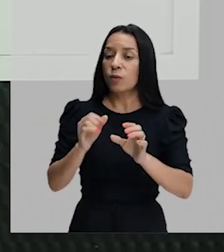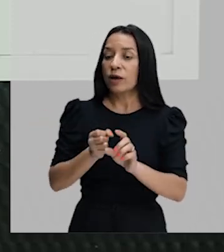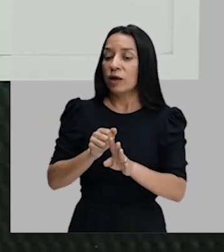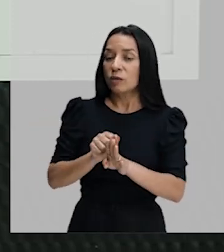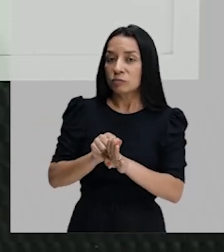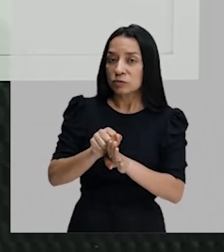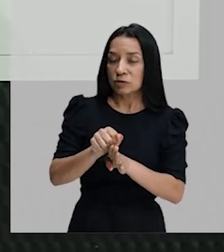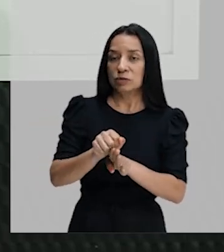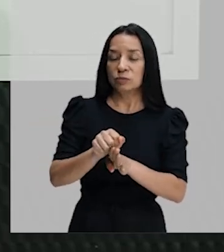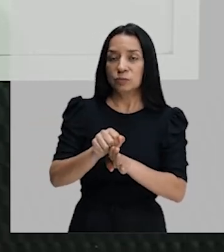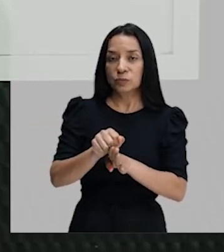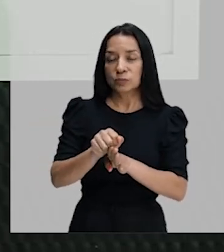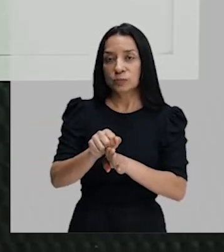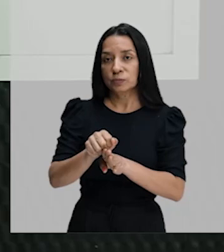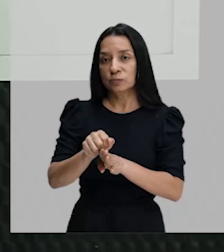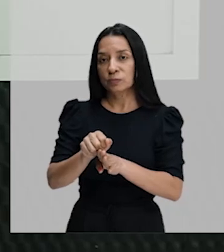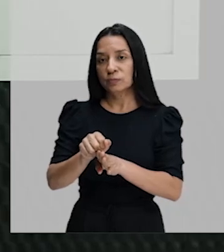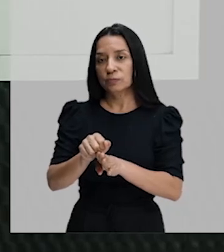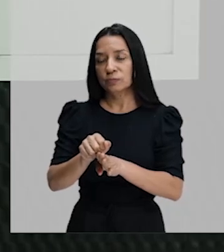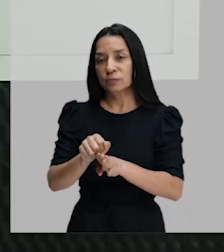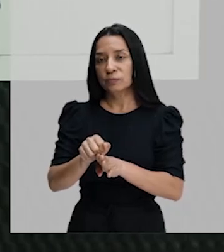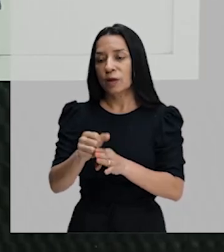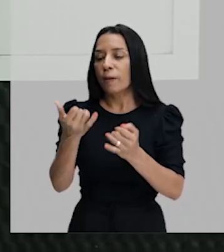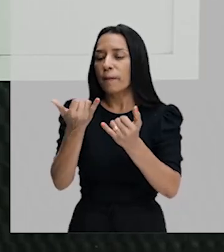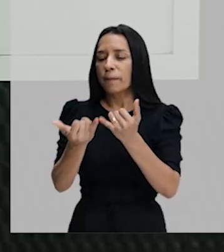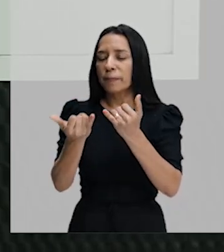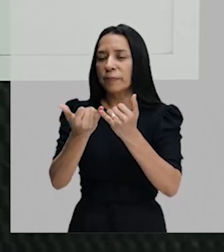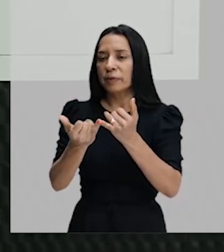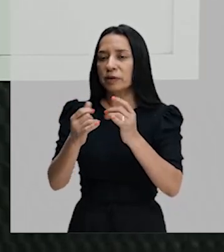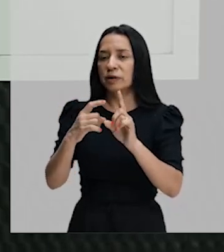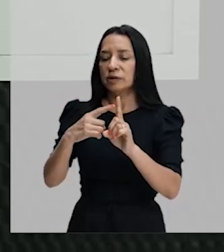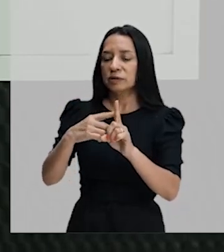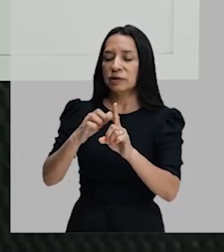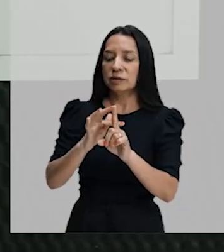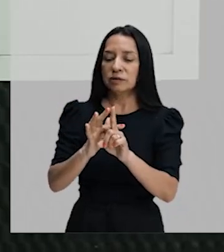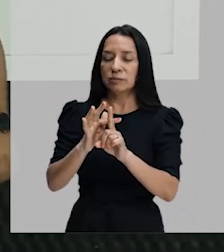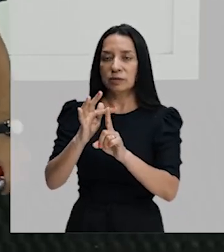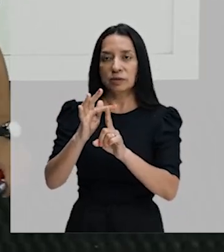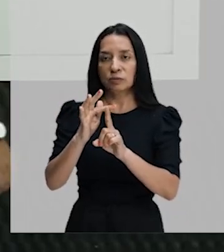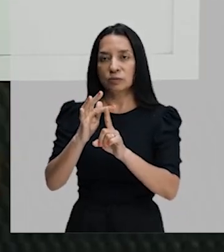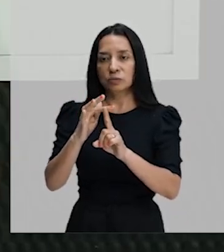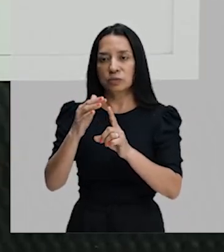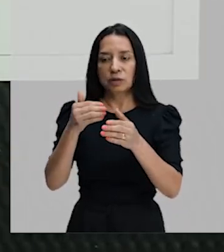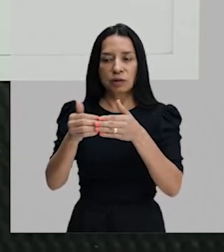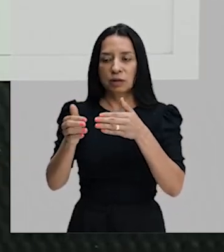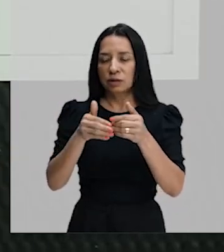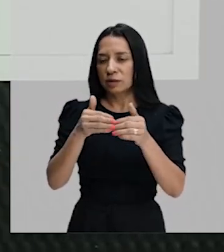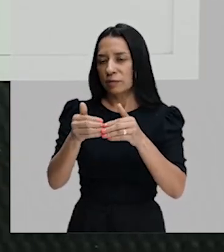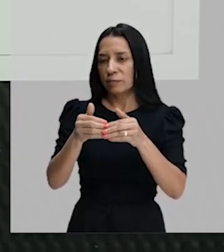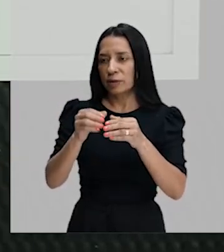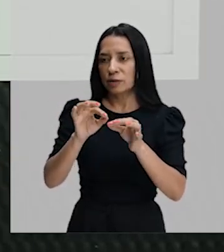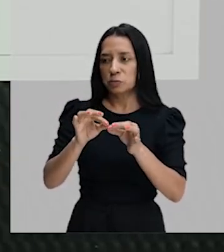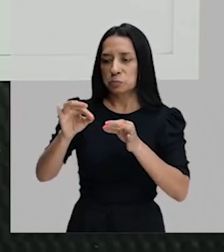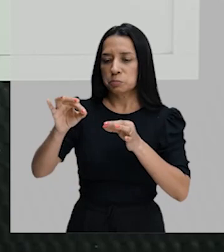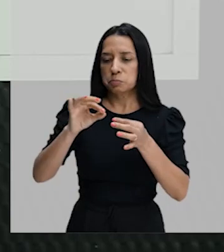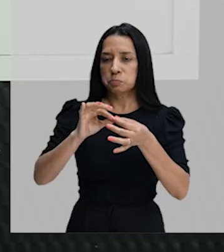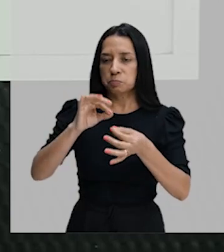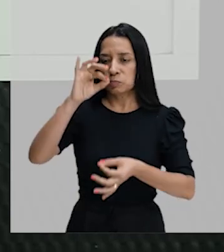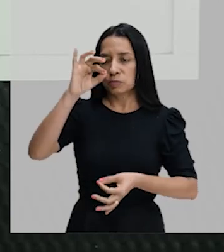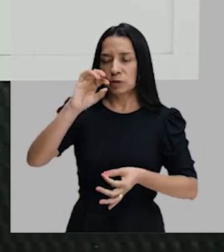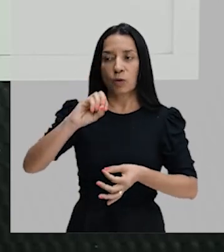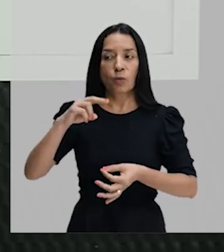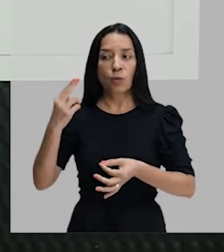A temperatura, ela independe de direção e de sentido. Ela independe até do local em que ela está. Tá